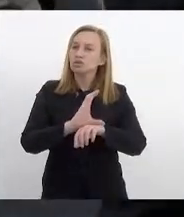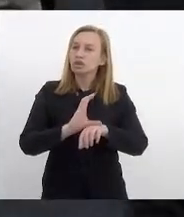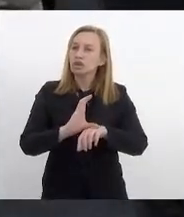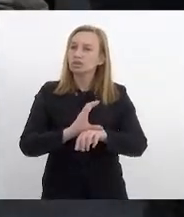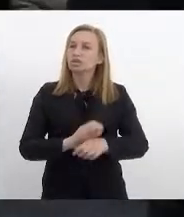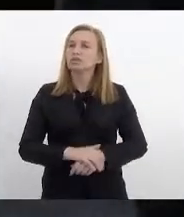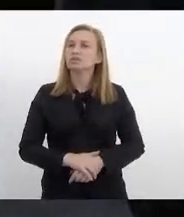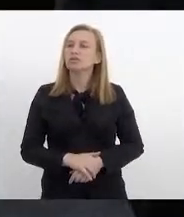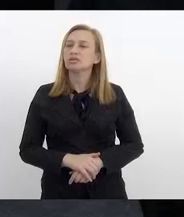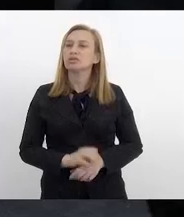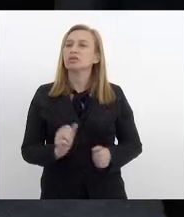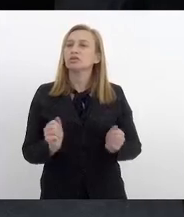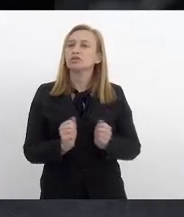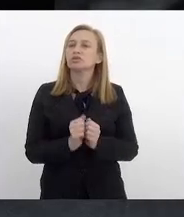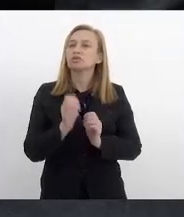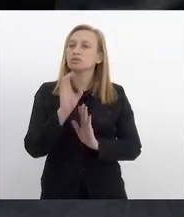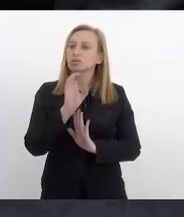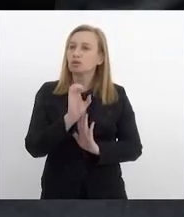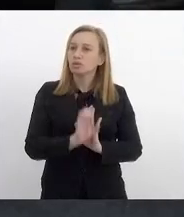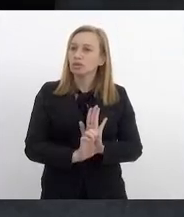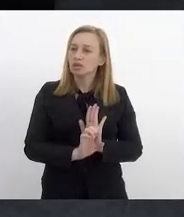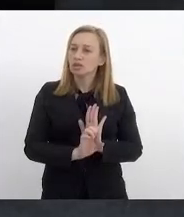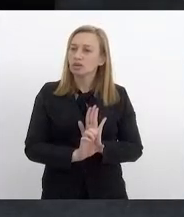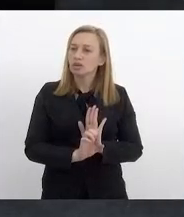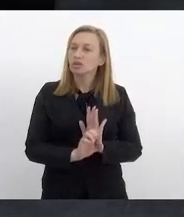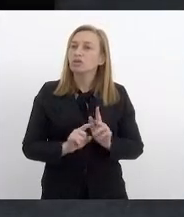Constitucionalidade com emendas.